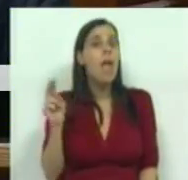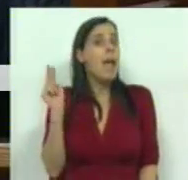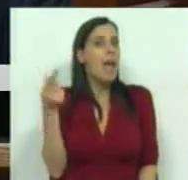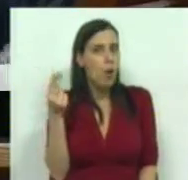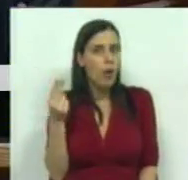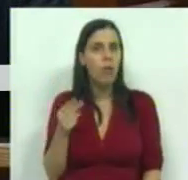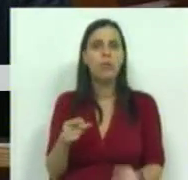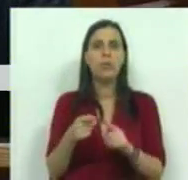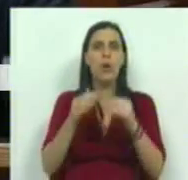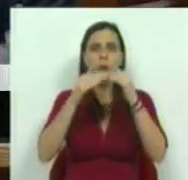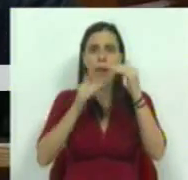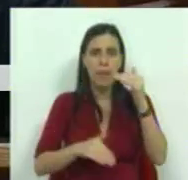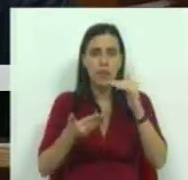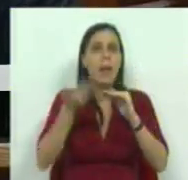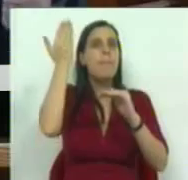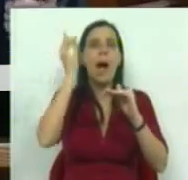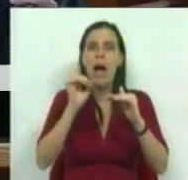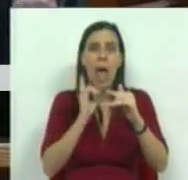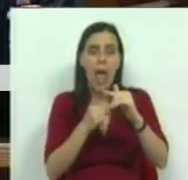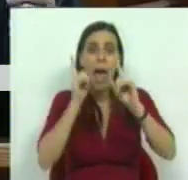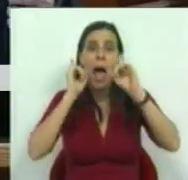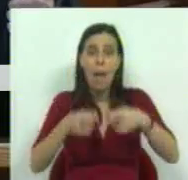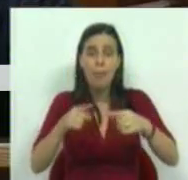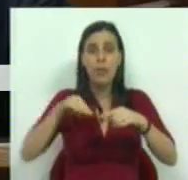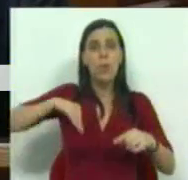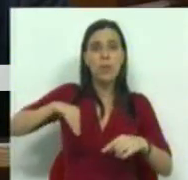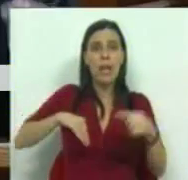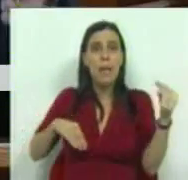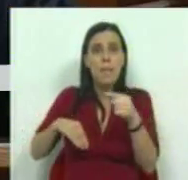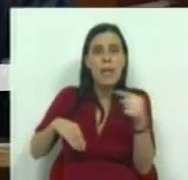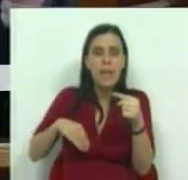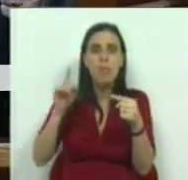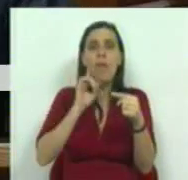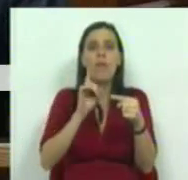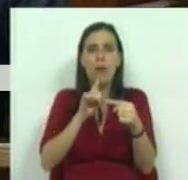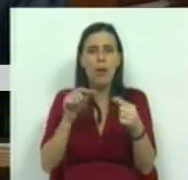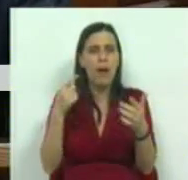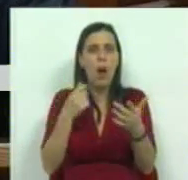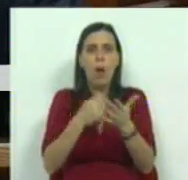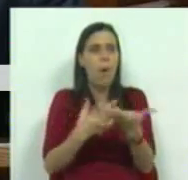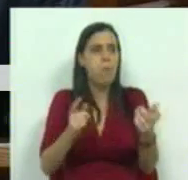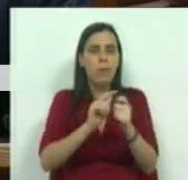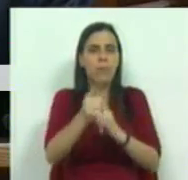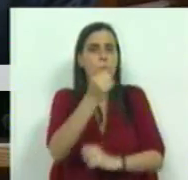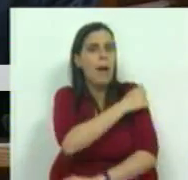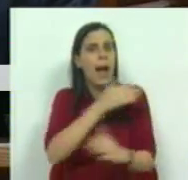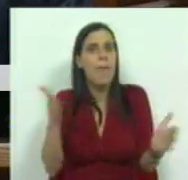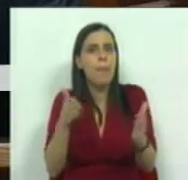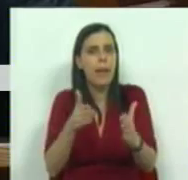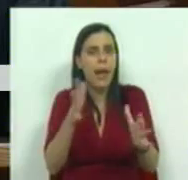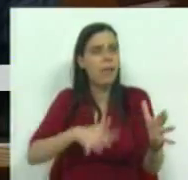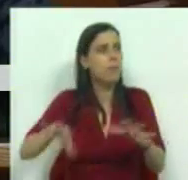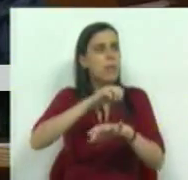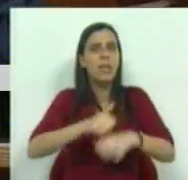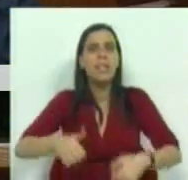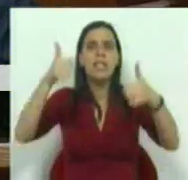485 euros, nem menos nem mais, é a partir do salário mínimo, um valor que mal paga a renda de uma pequena casa nas